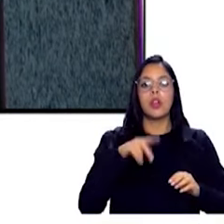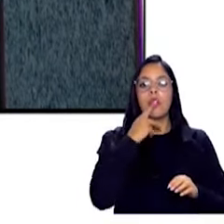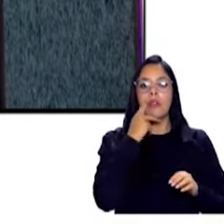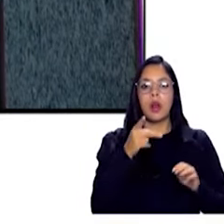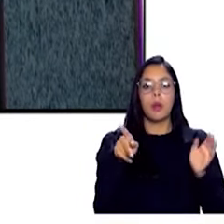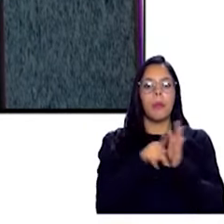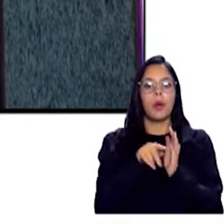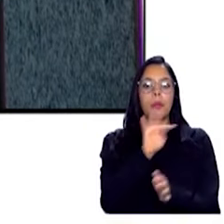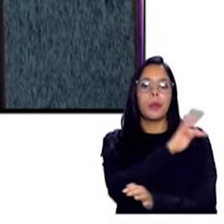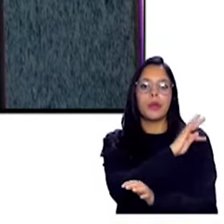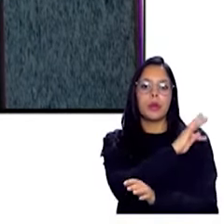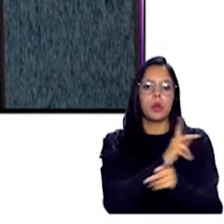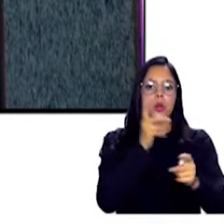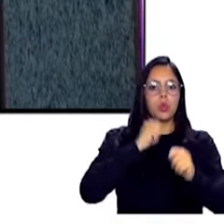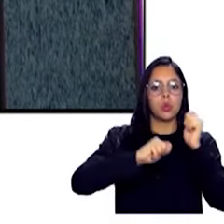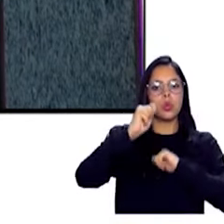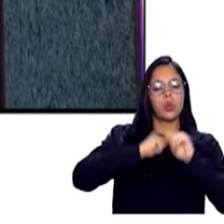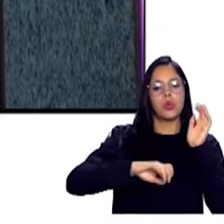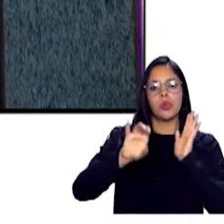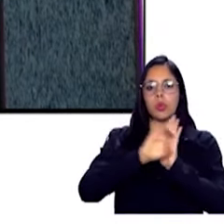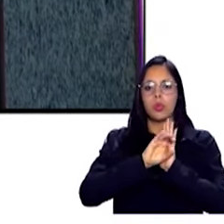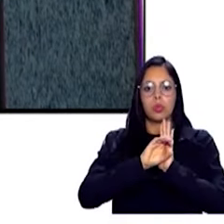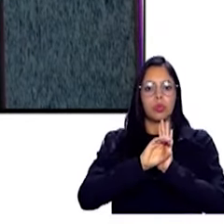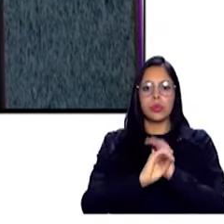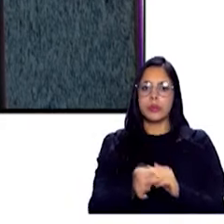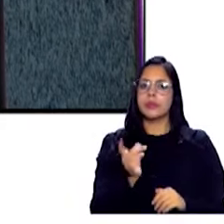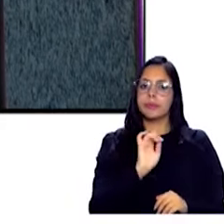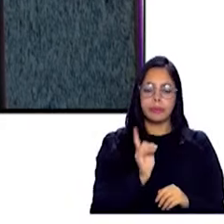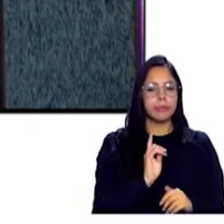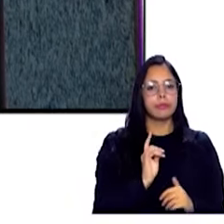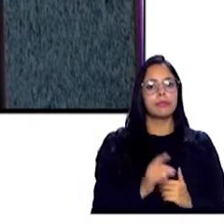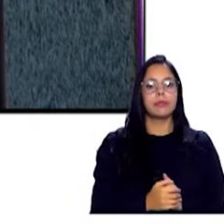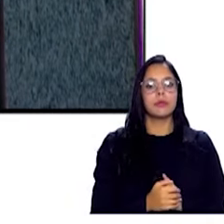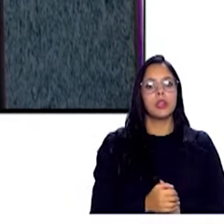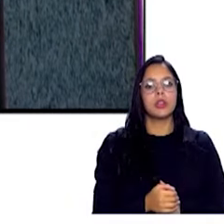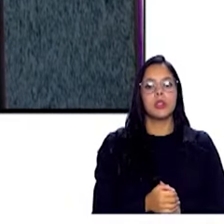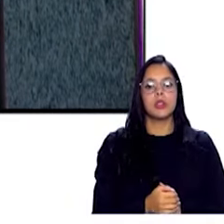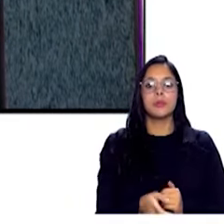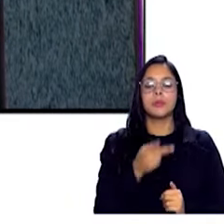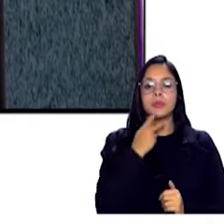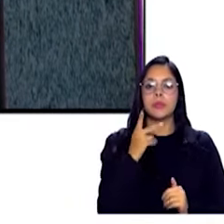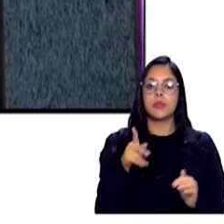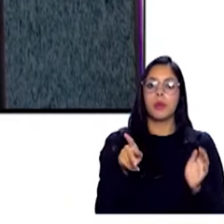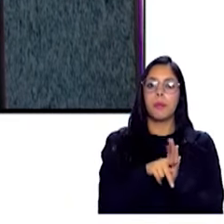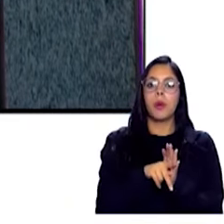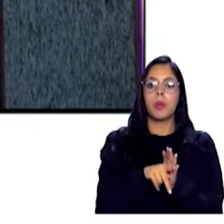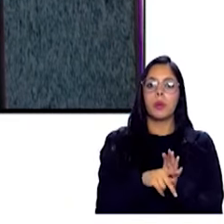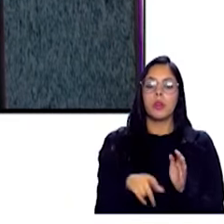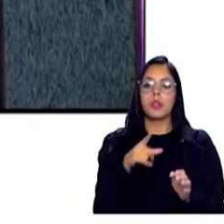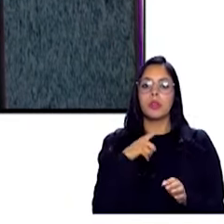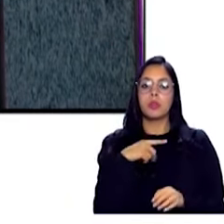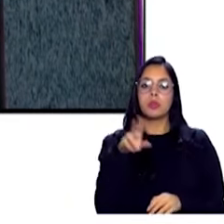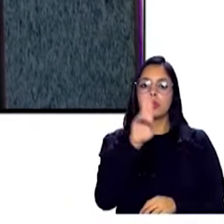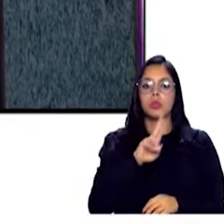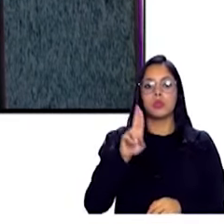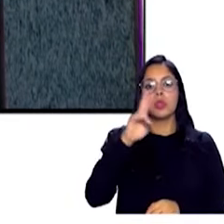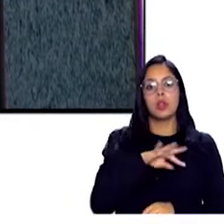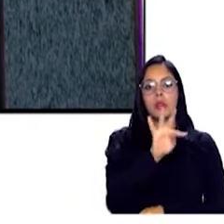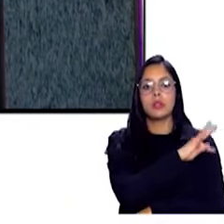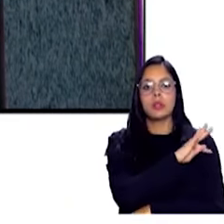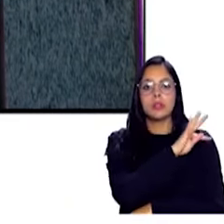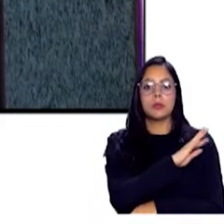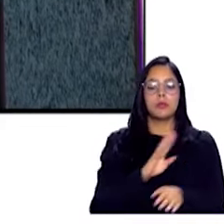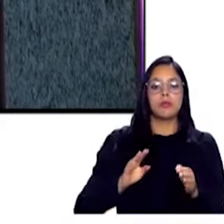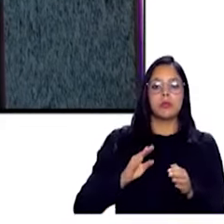de controle de constitucionalidade que se dá mediante a utilização da técnica da interpretação